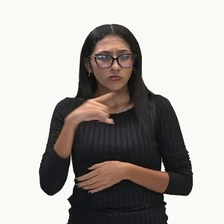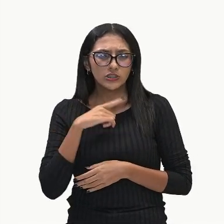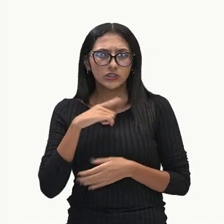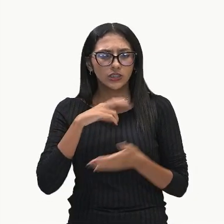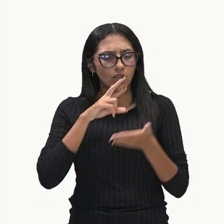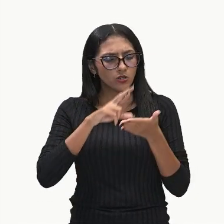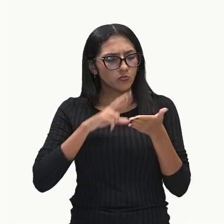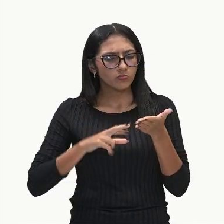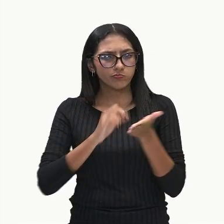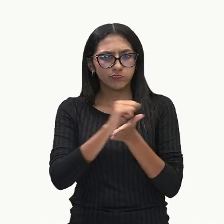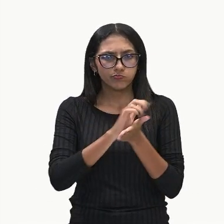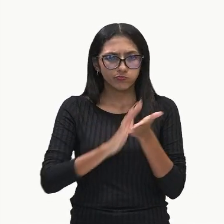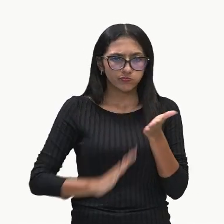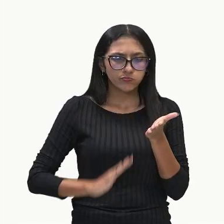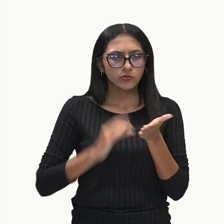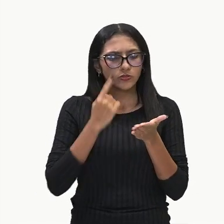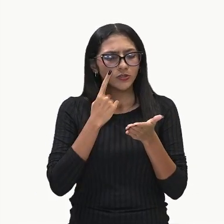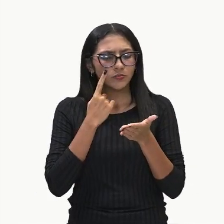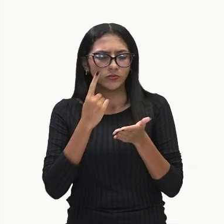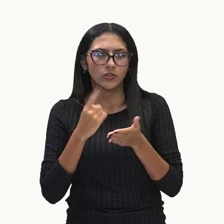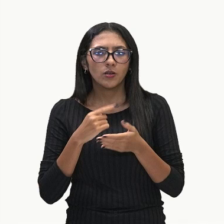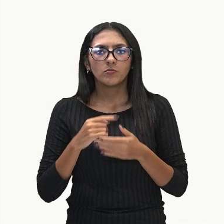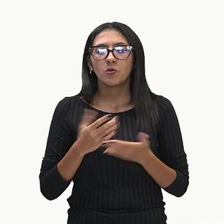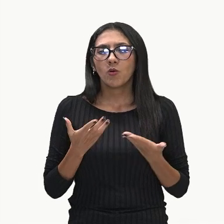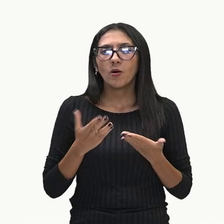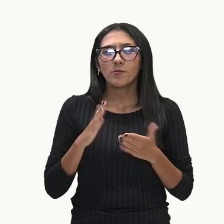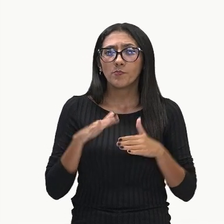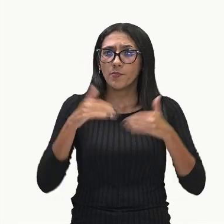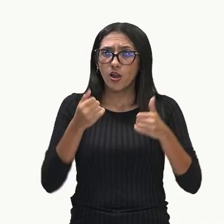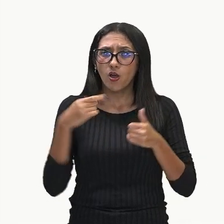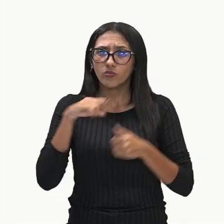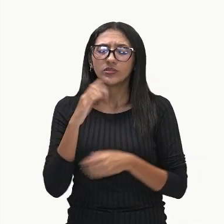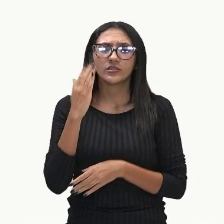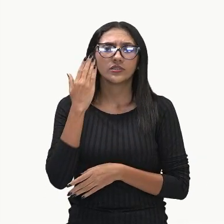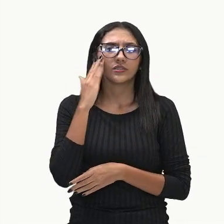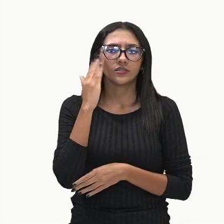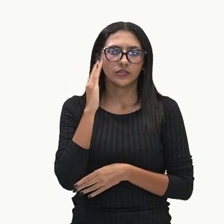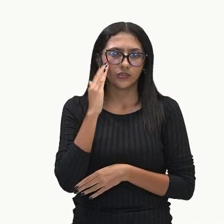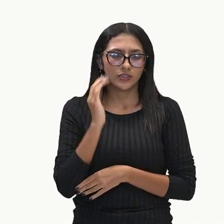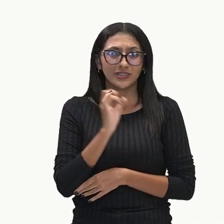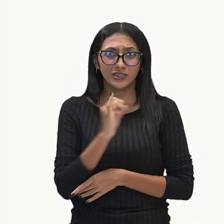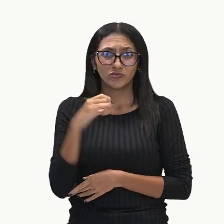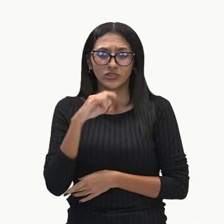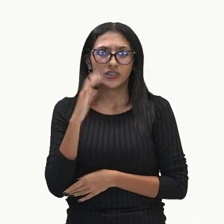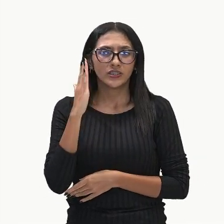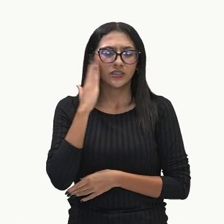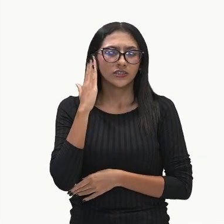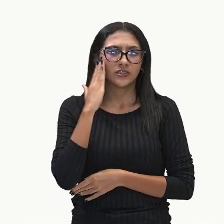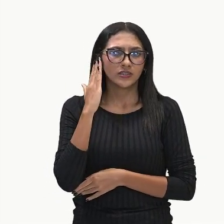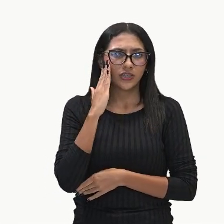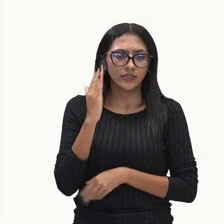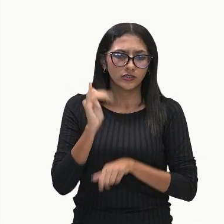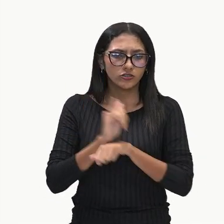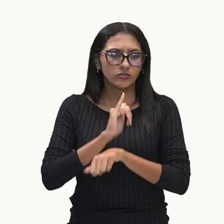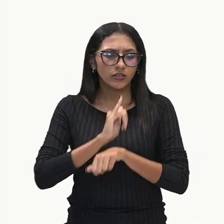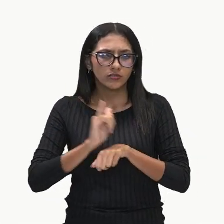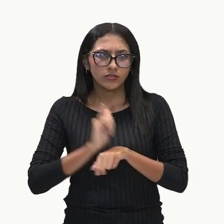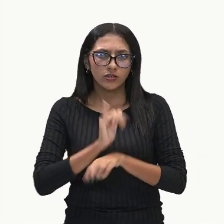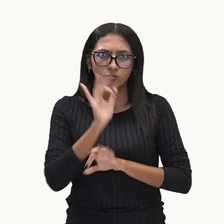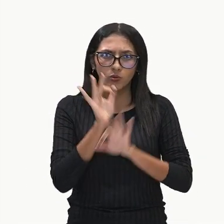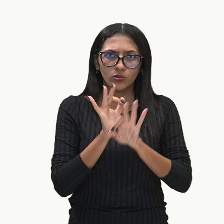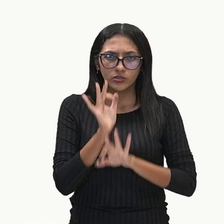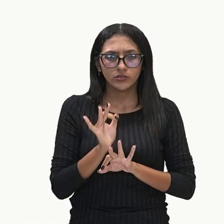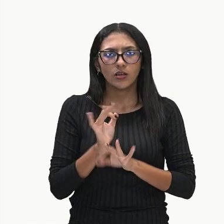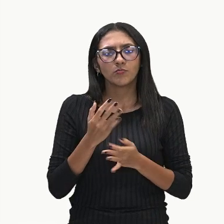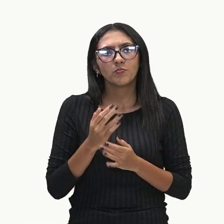você vai ver qual é o que mais você domina. O que melhor você dominar, aí a técnica de achar o valor do x, é o que